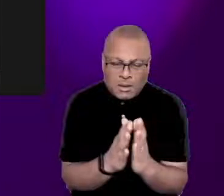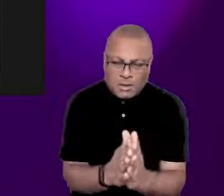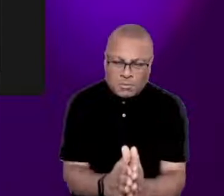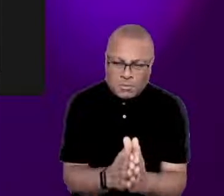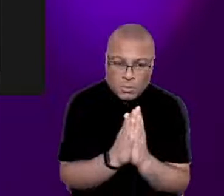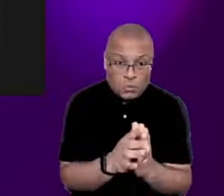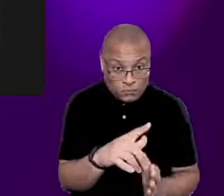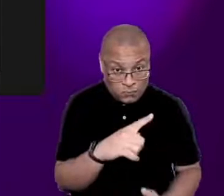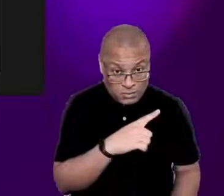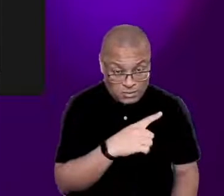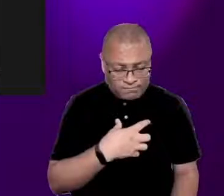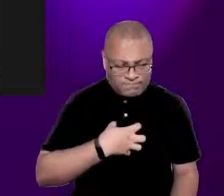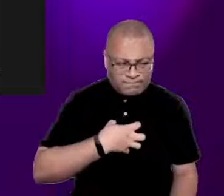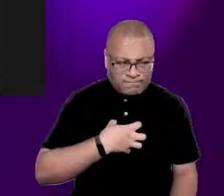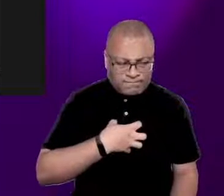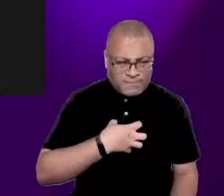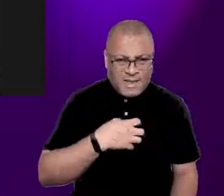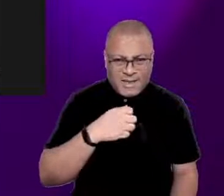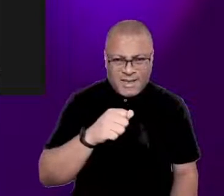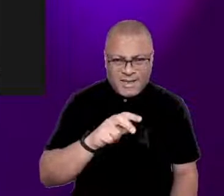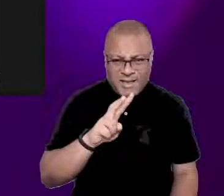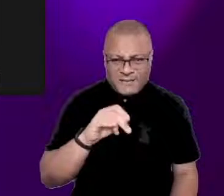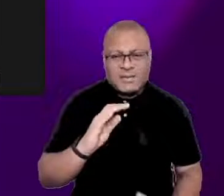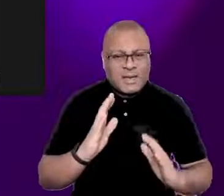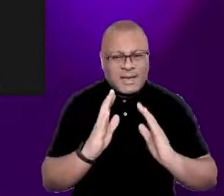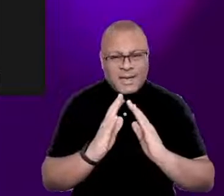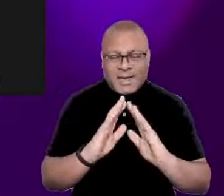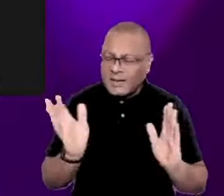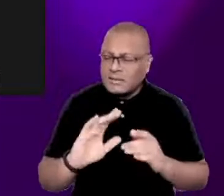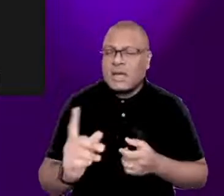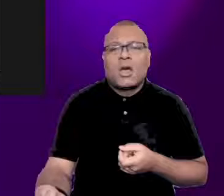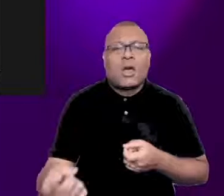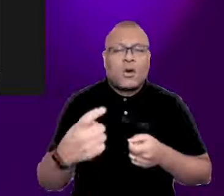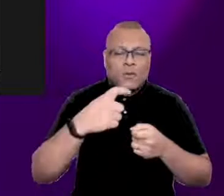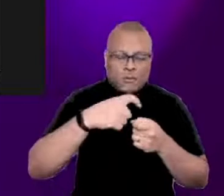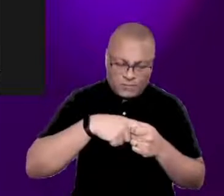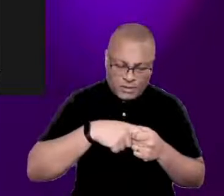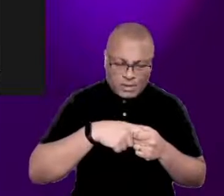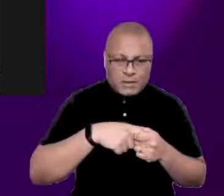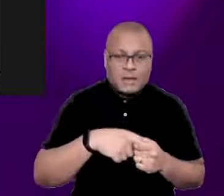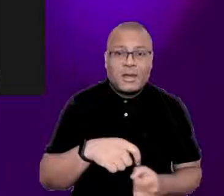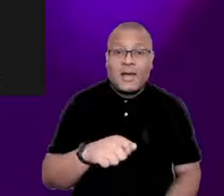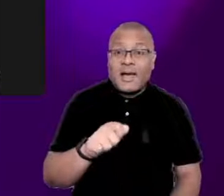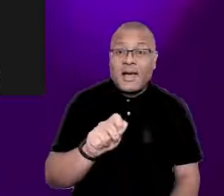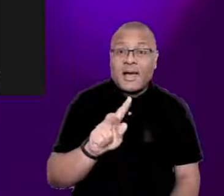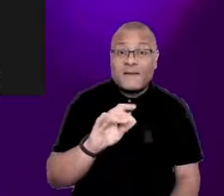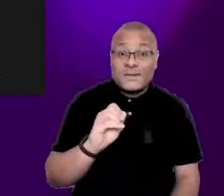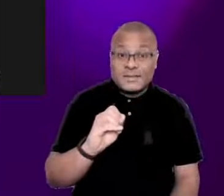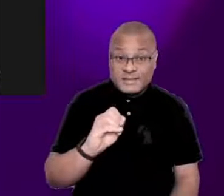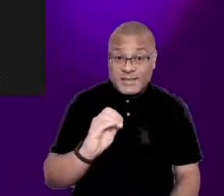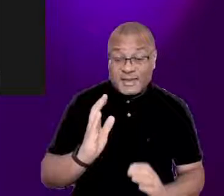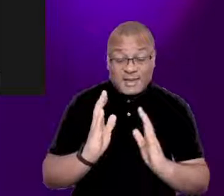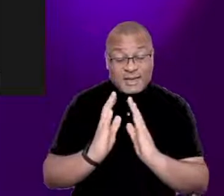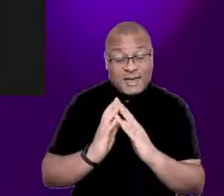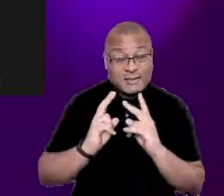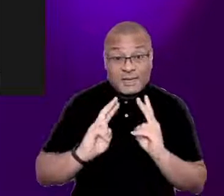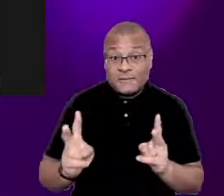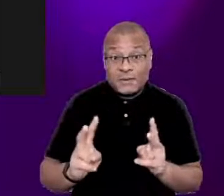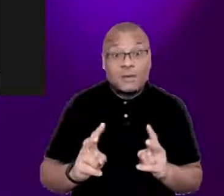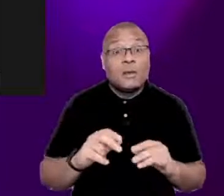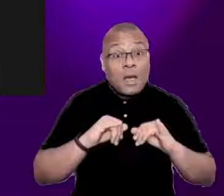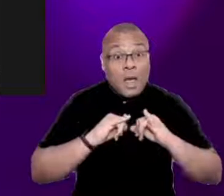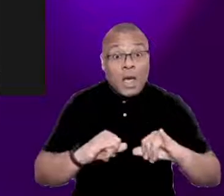se você tiver sinais de AVC, não fique em casa. #AVC não fique em casa. E essa campanha levou